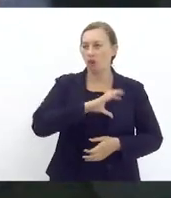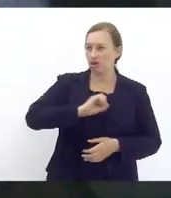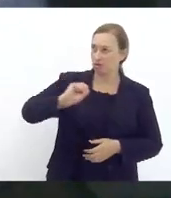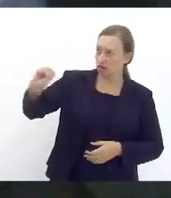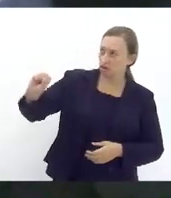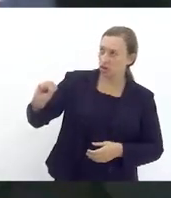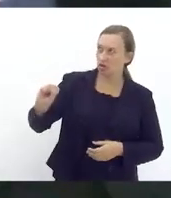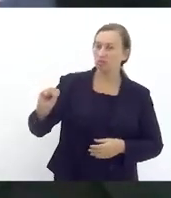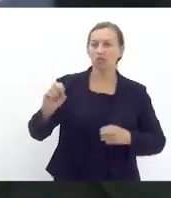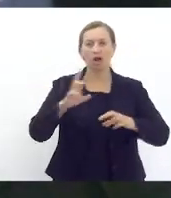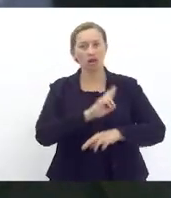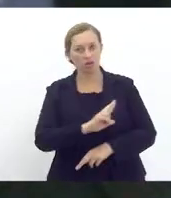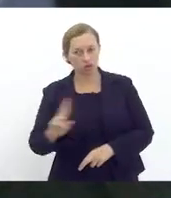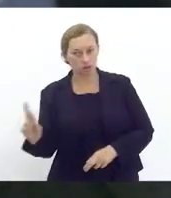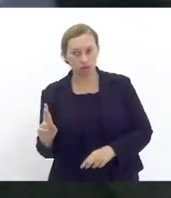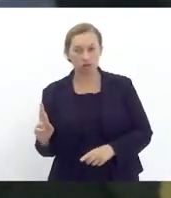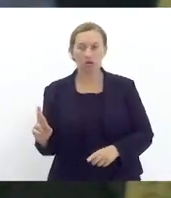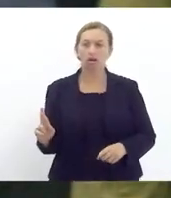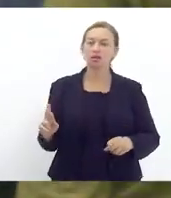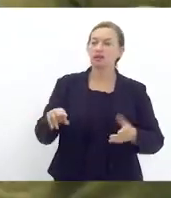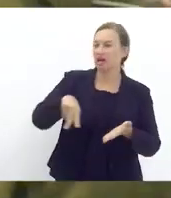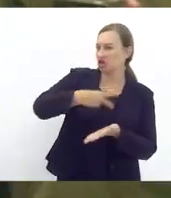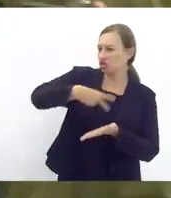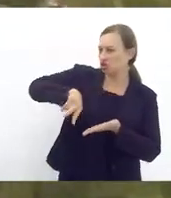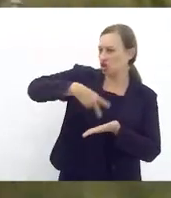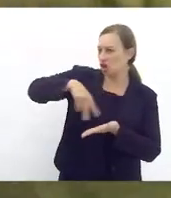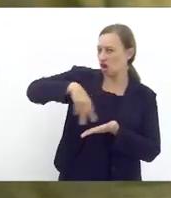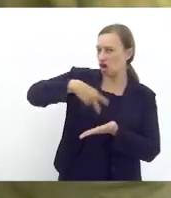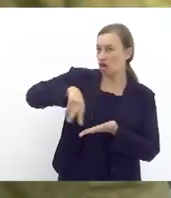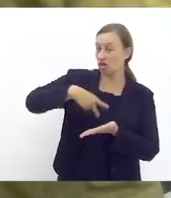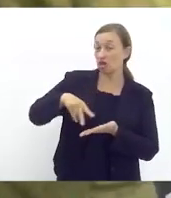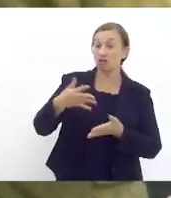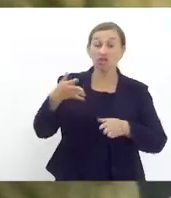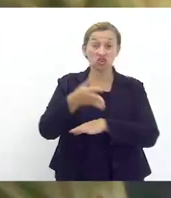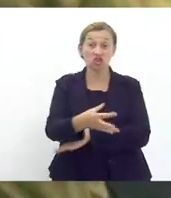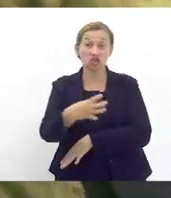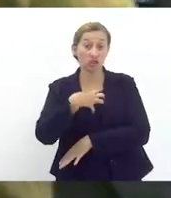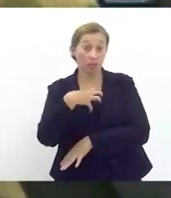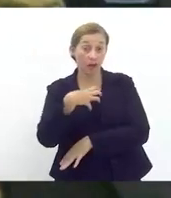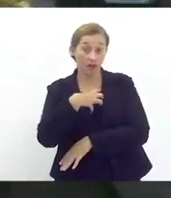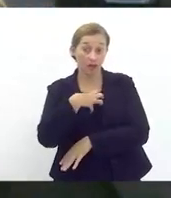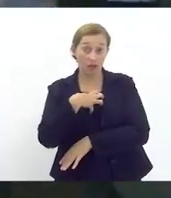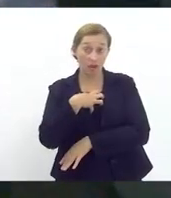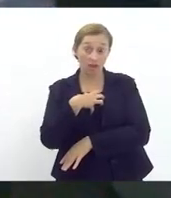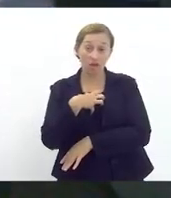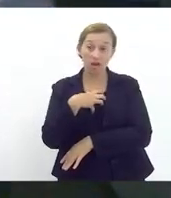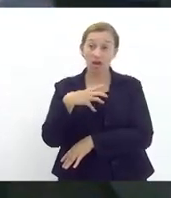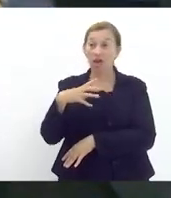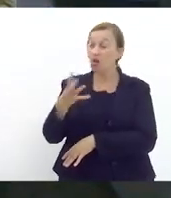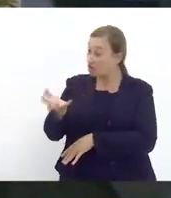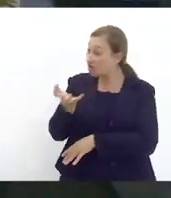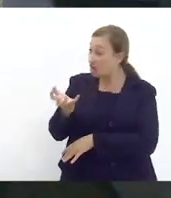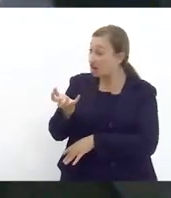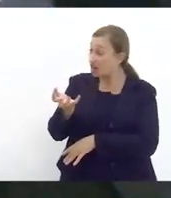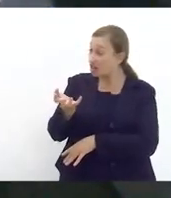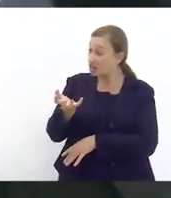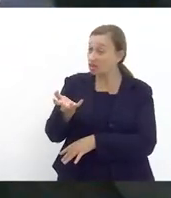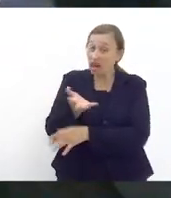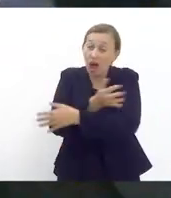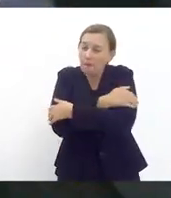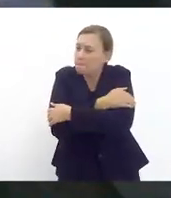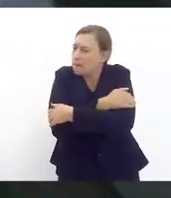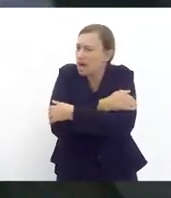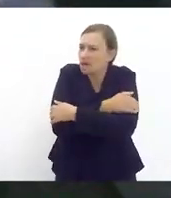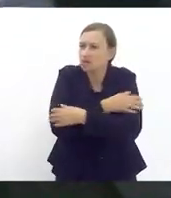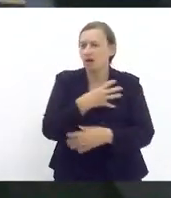na religião como nas danças como você chega na Bahia é isso que a gente quer aquele abraço